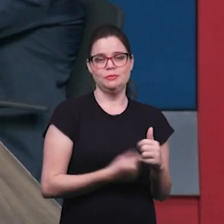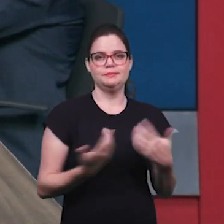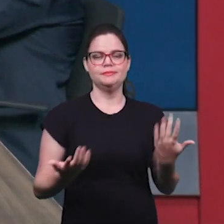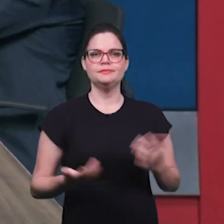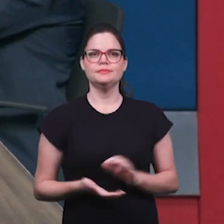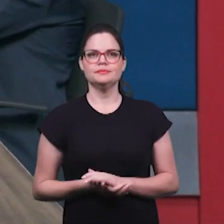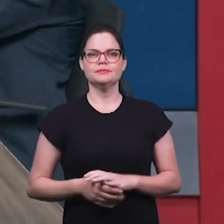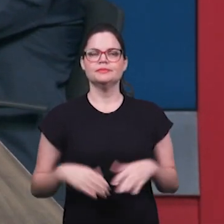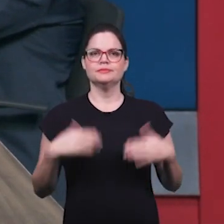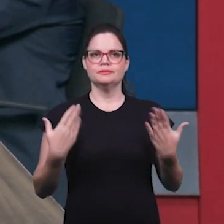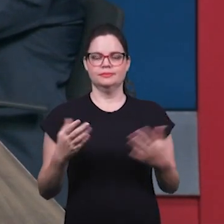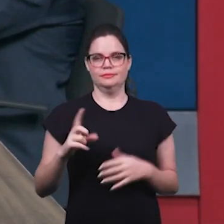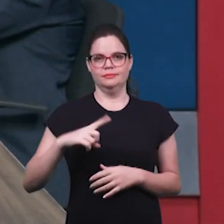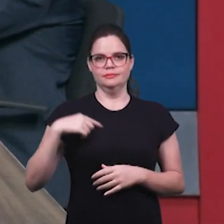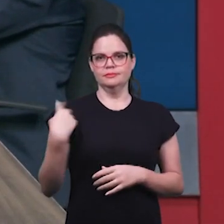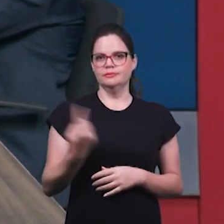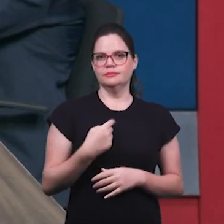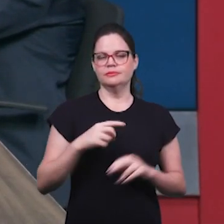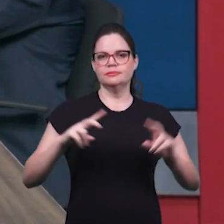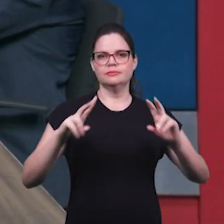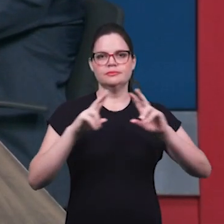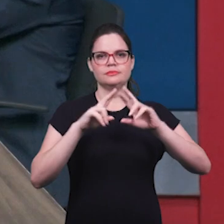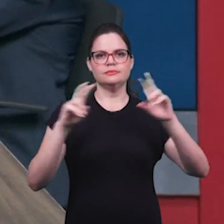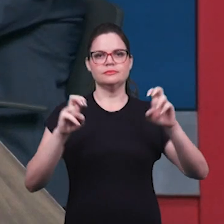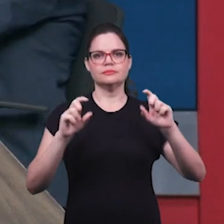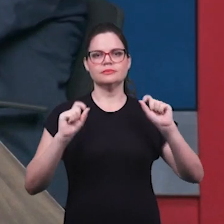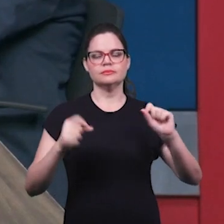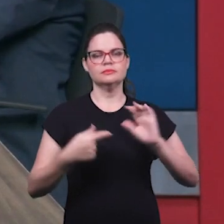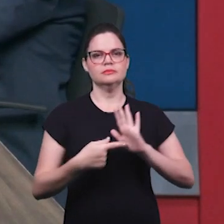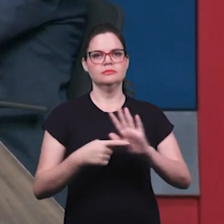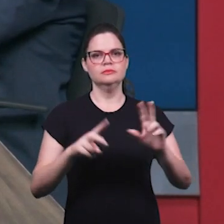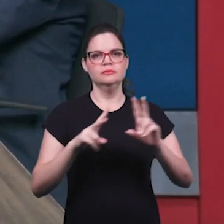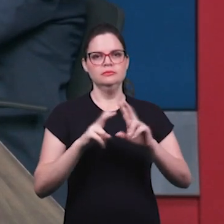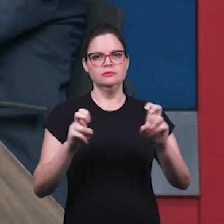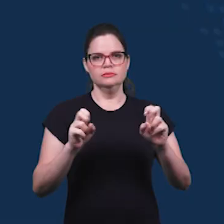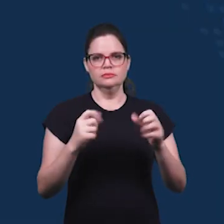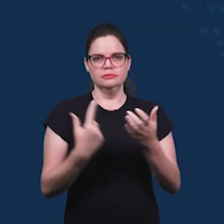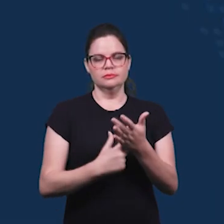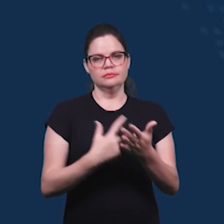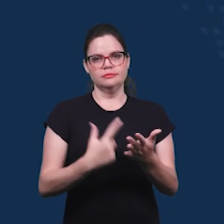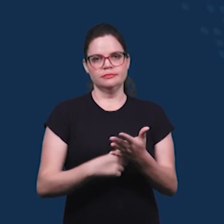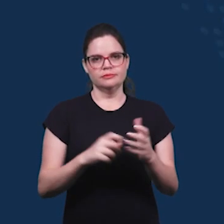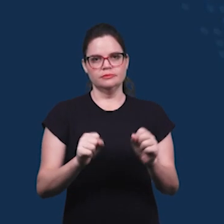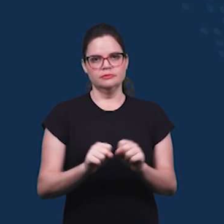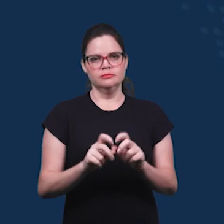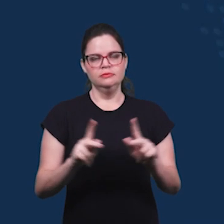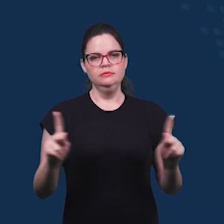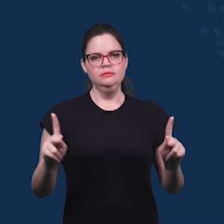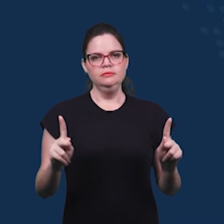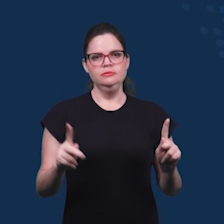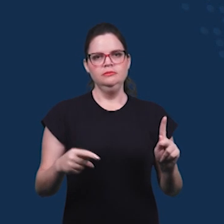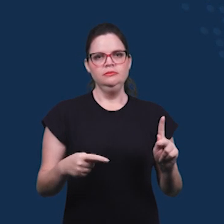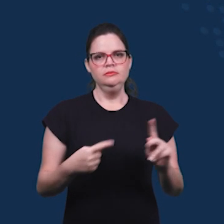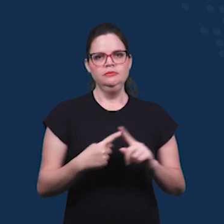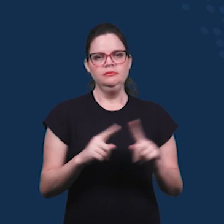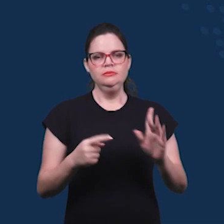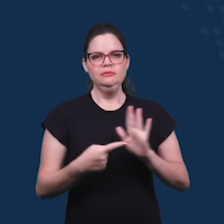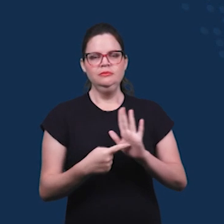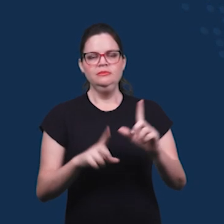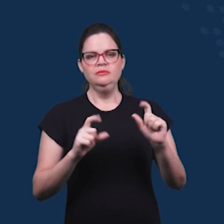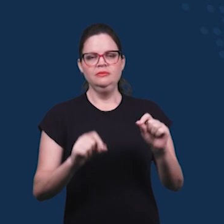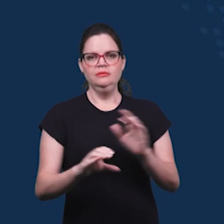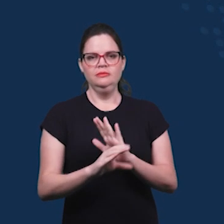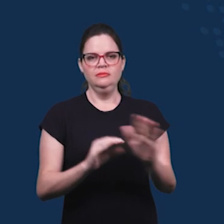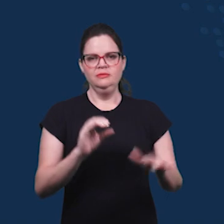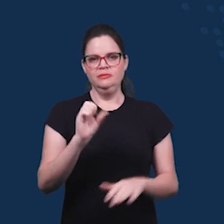Pois bem, quando nós nos referimos ao livro de Apocalipse, e em especial aí Apocalipse 8,